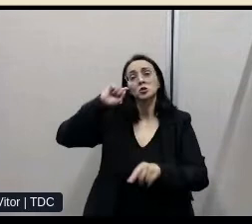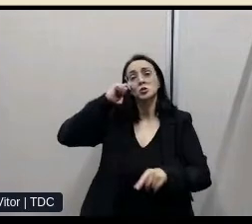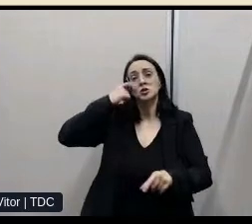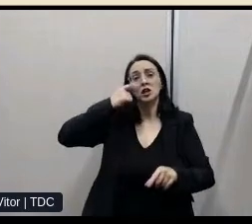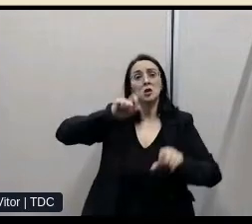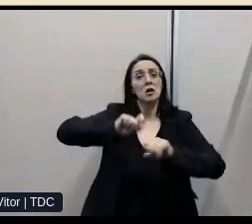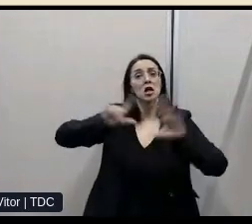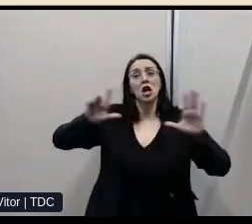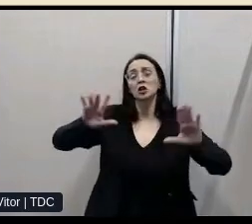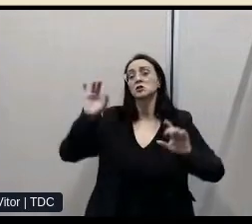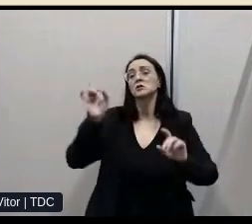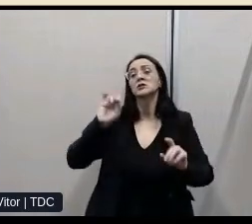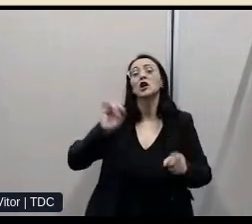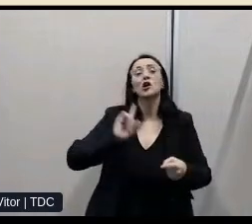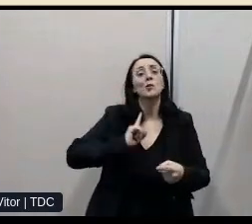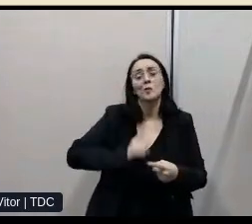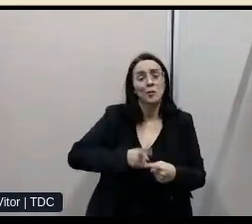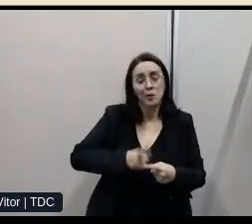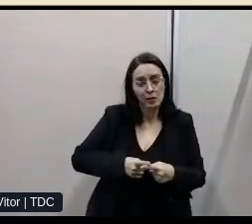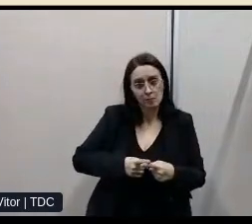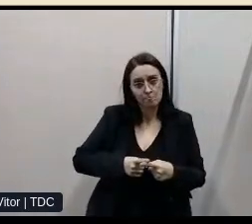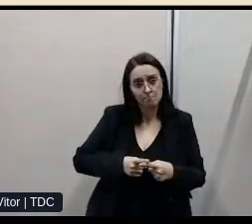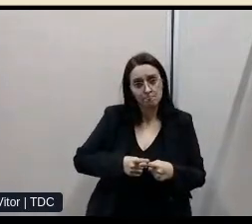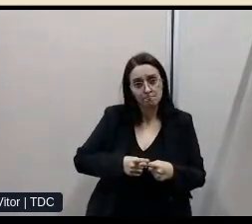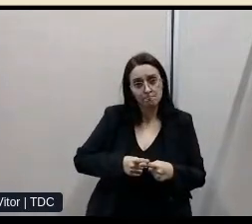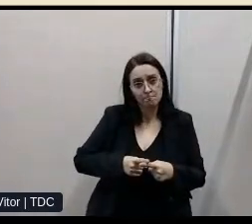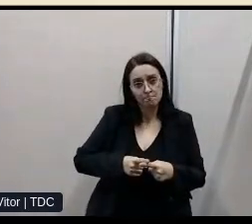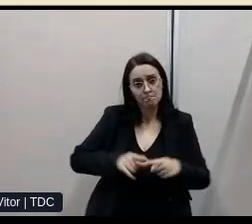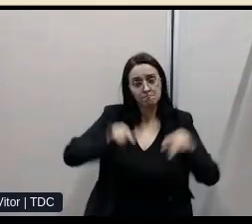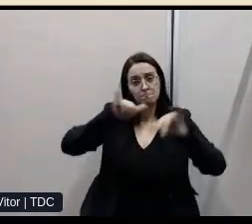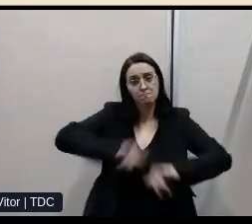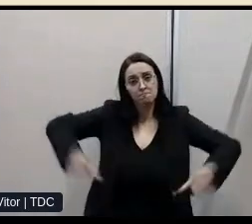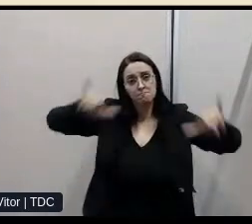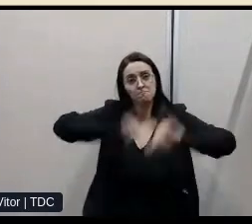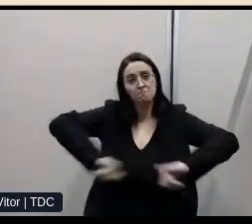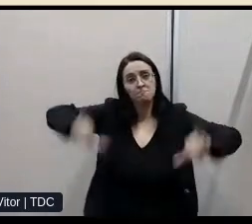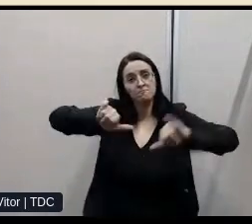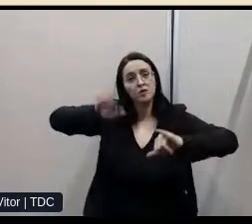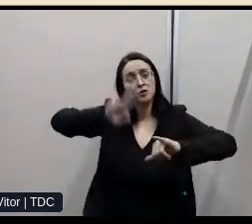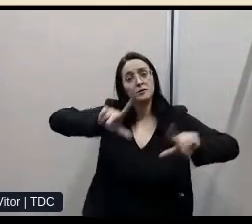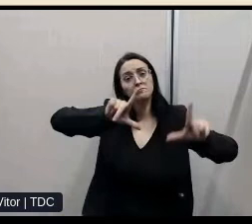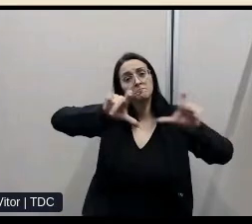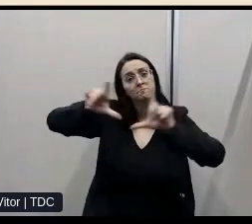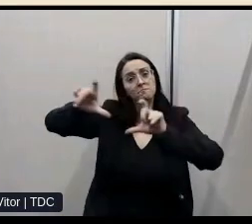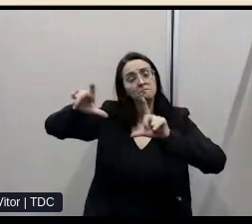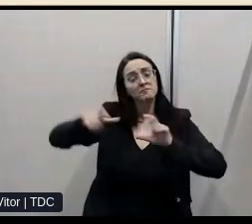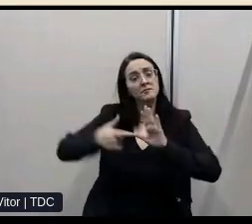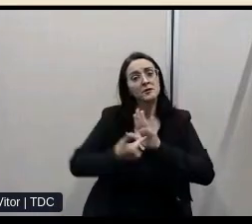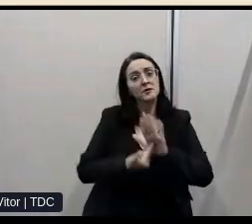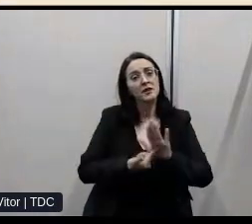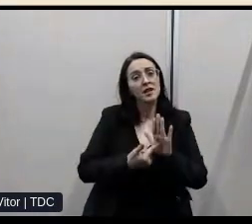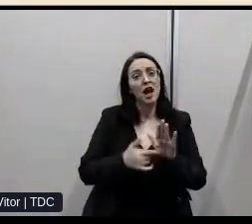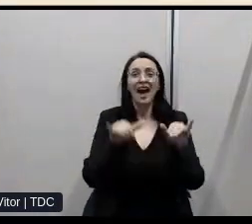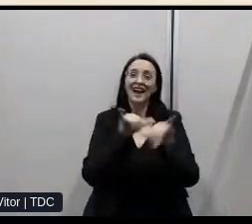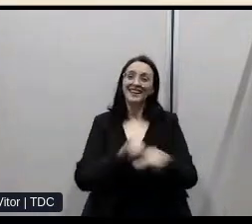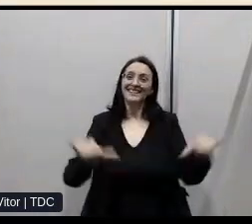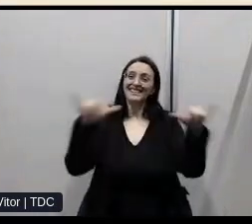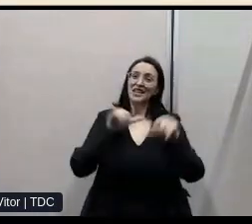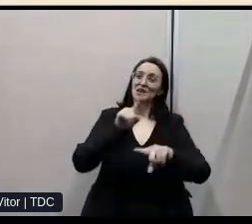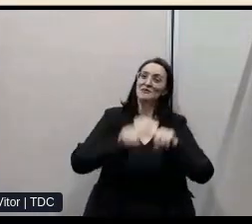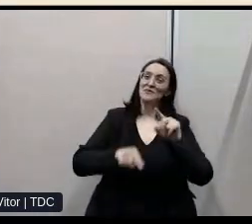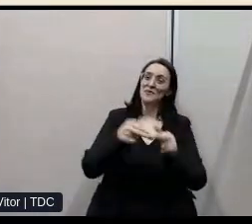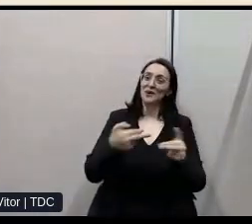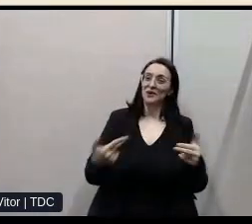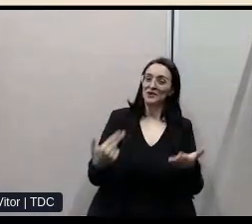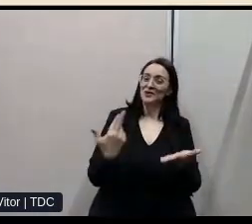ficarem nítidas nas fotos. Foi o motivo de que a publicidade começou a usar fotografias para fazer a divulgação de seus